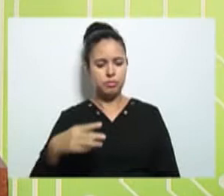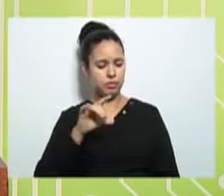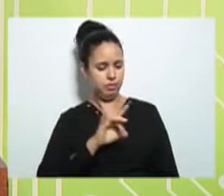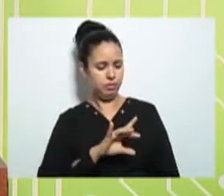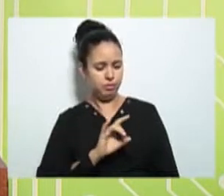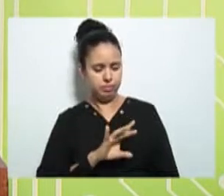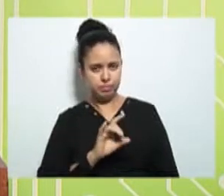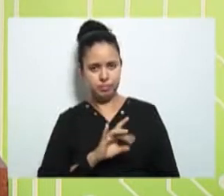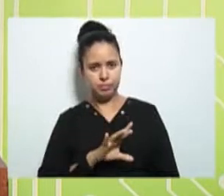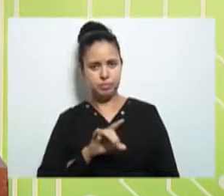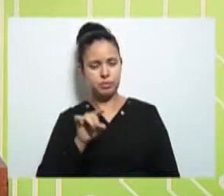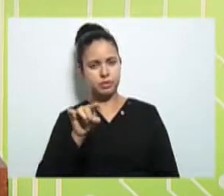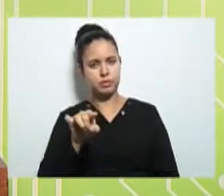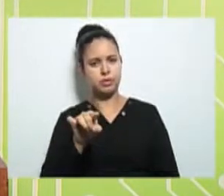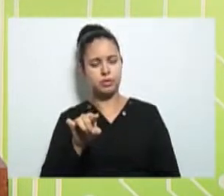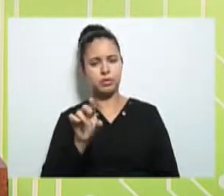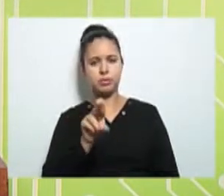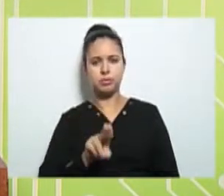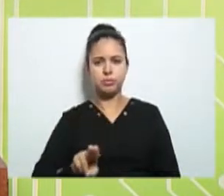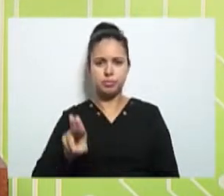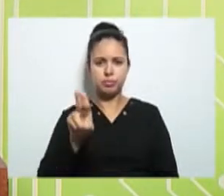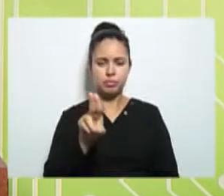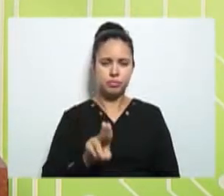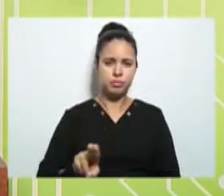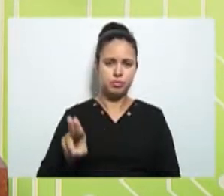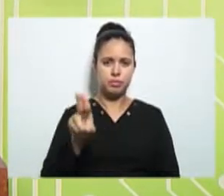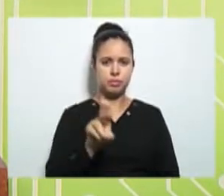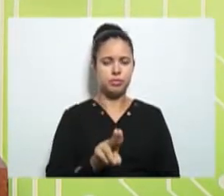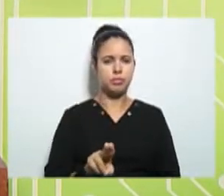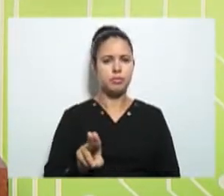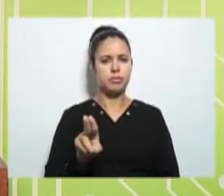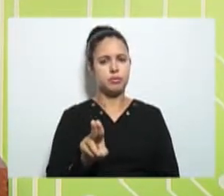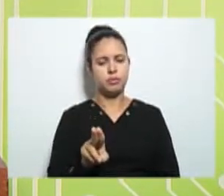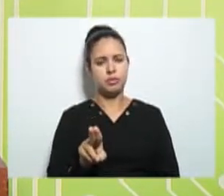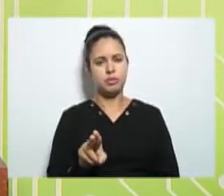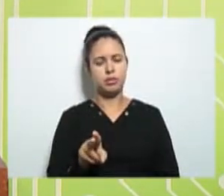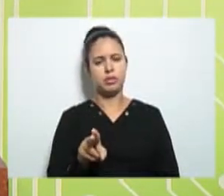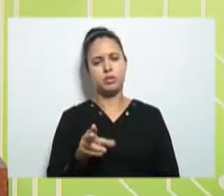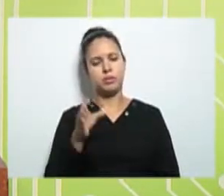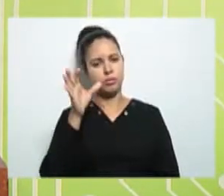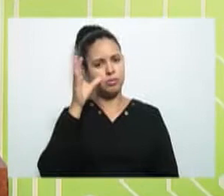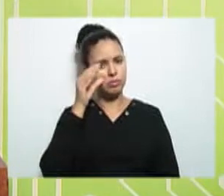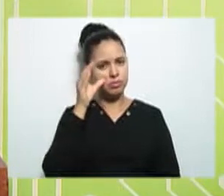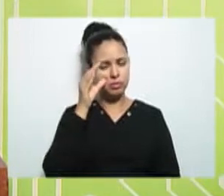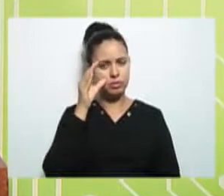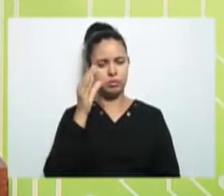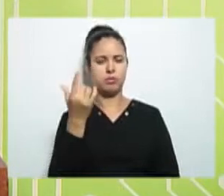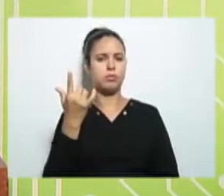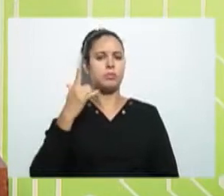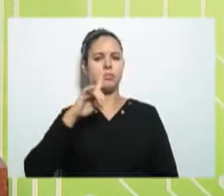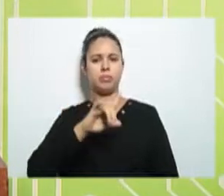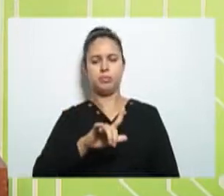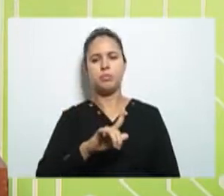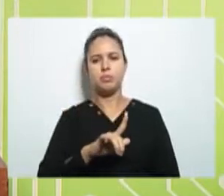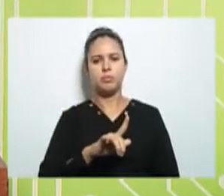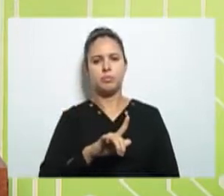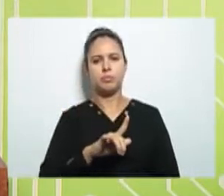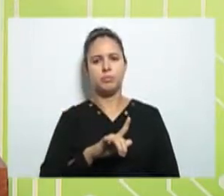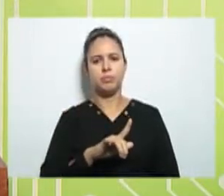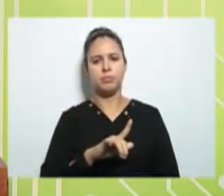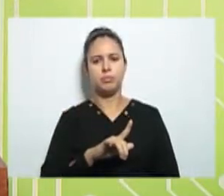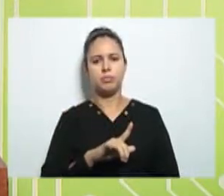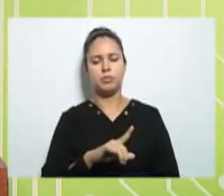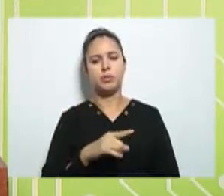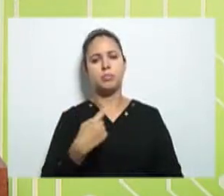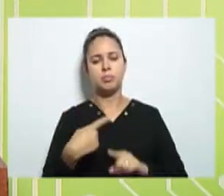intuitivo. Você utilizando, às vezes por curiosidade, você vai conseguir dominar essa ferramenta. Ele foi construído